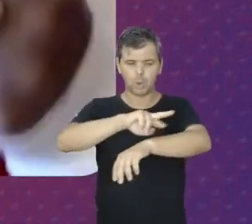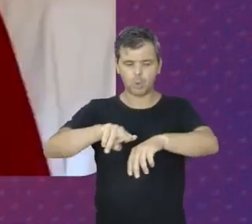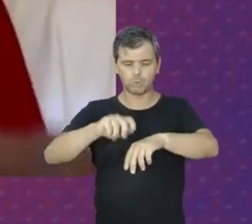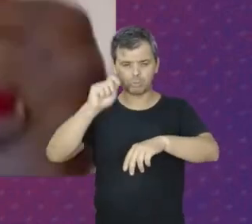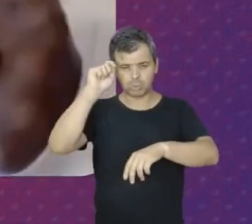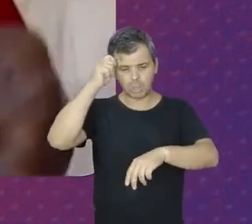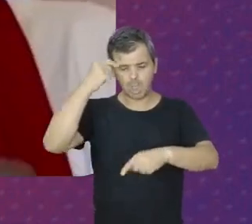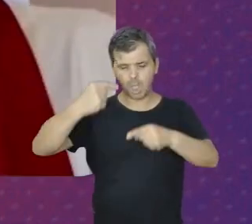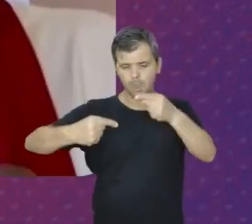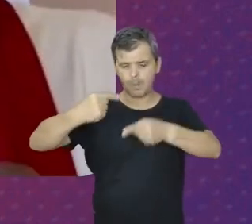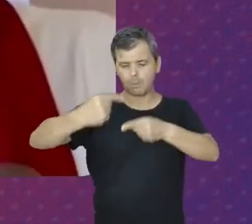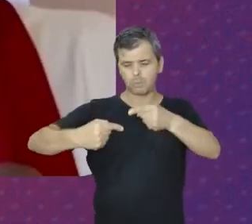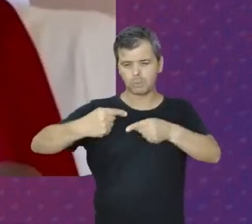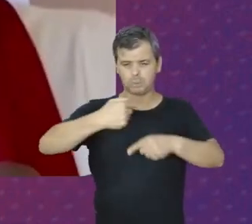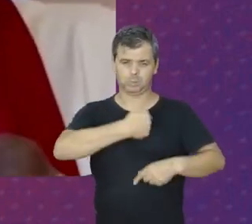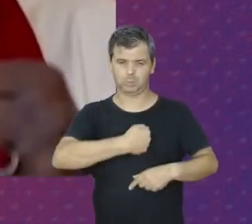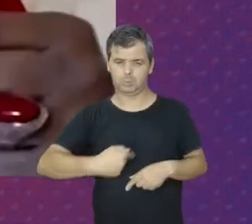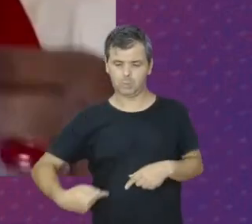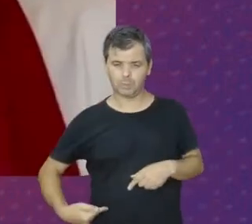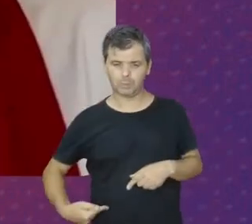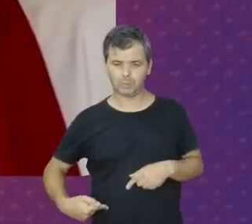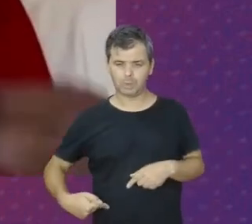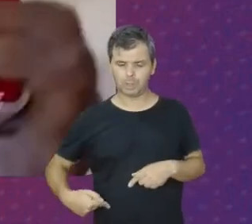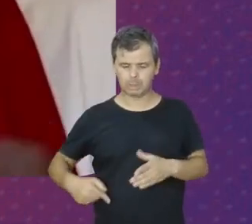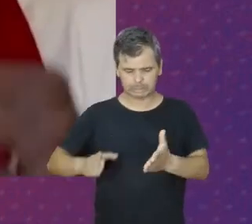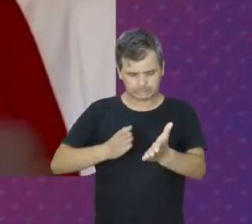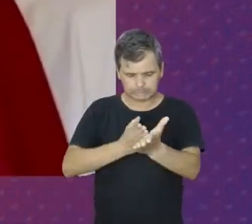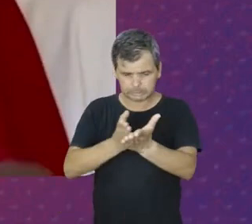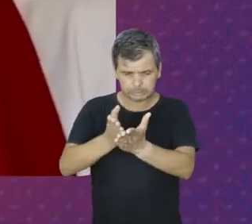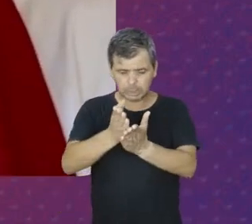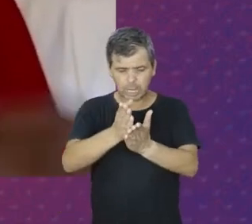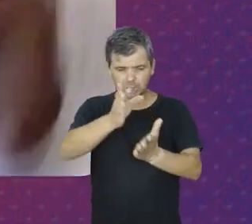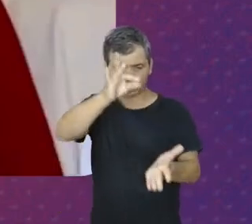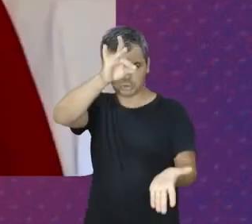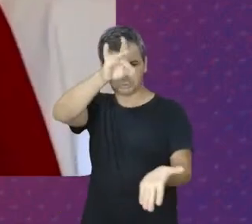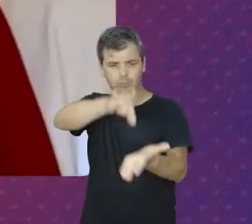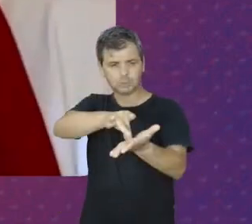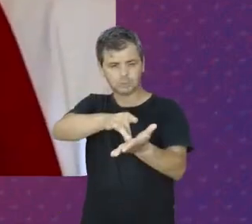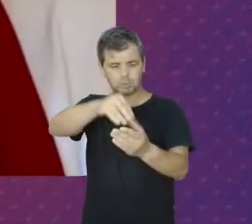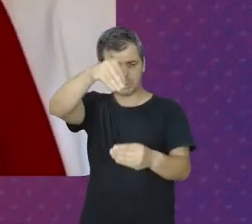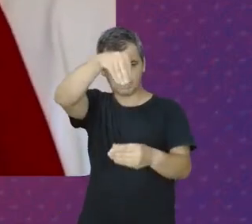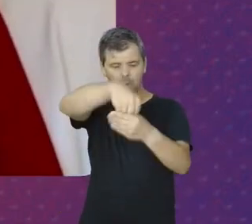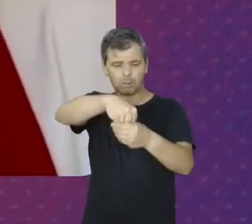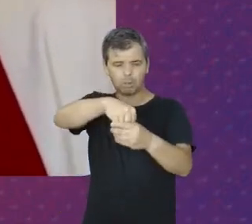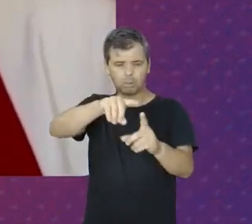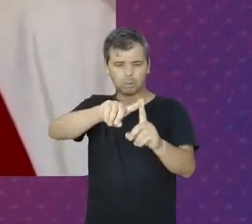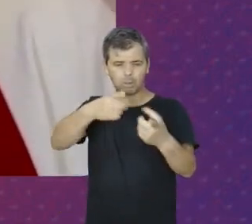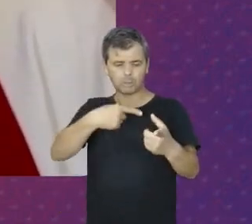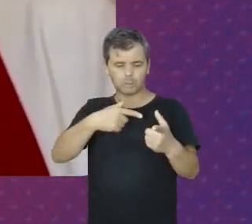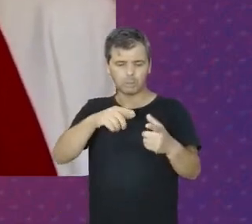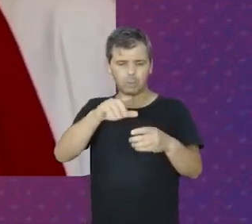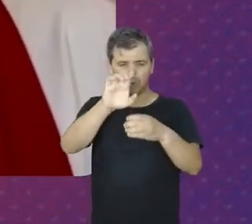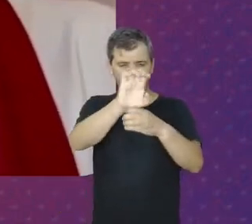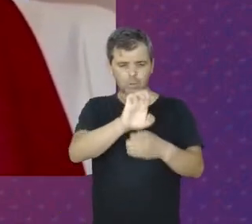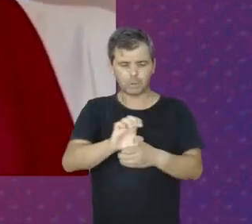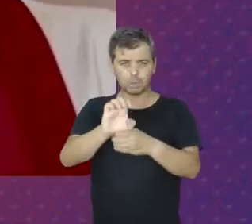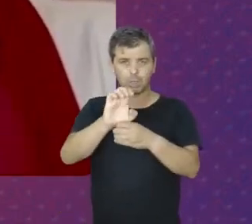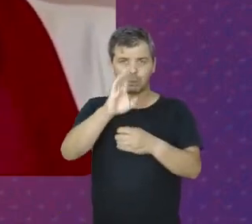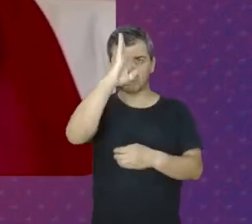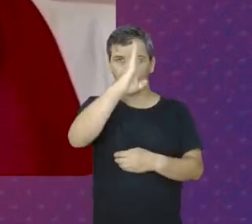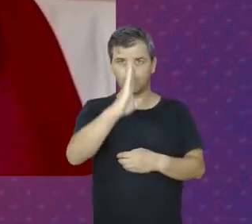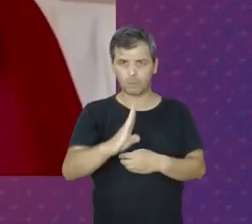As políticas públicas traçadas absolutamente dentro do Estado